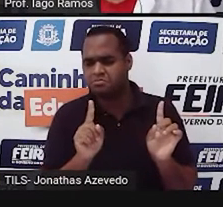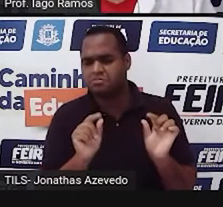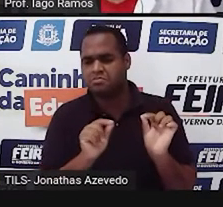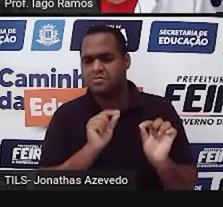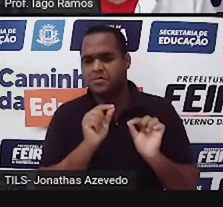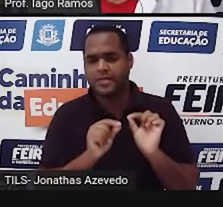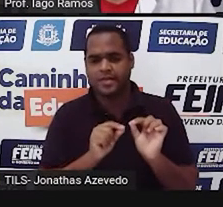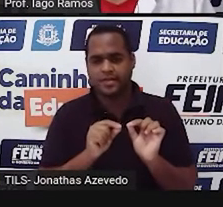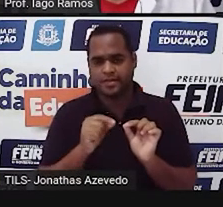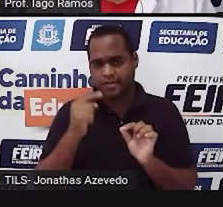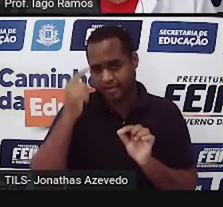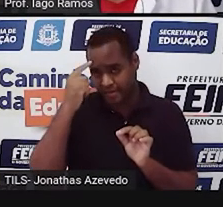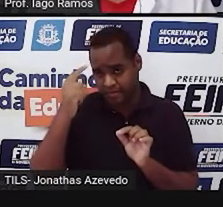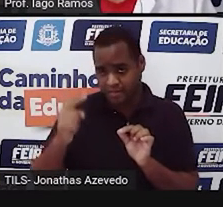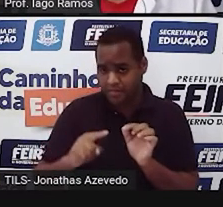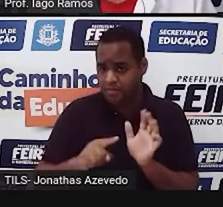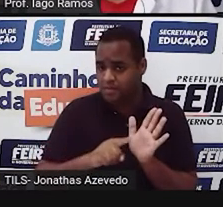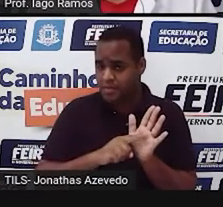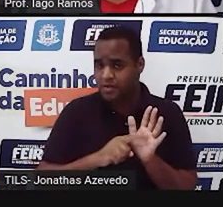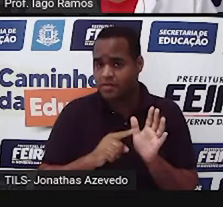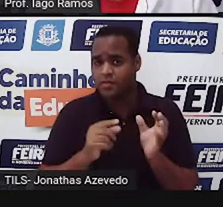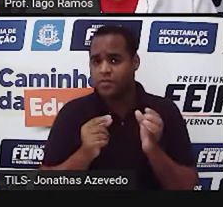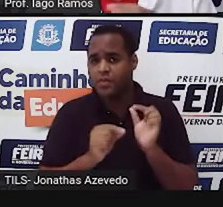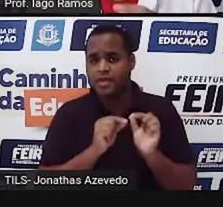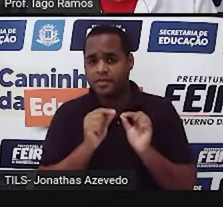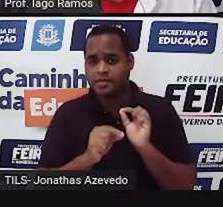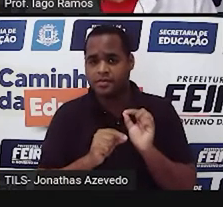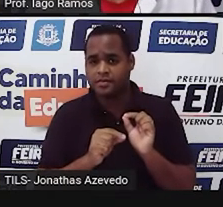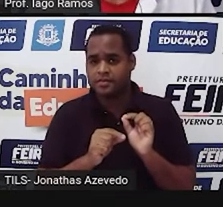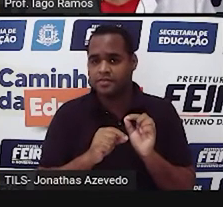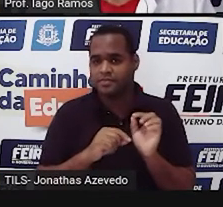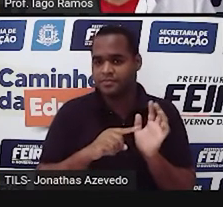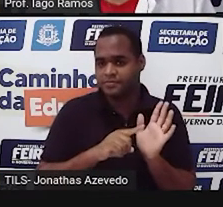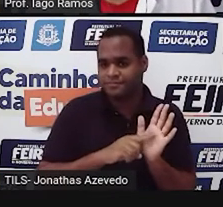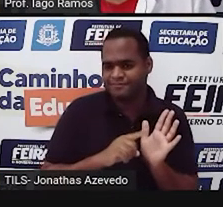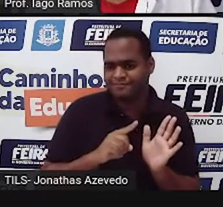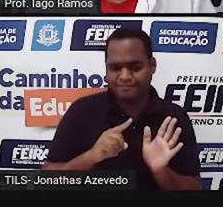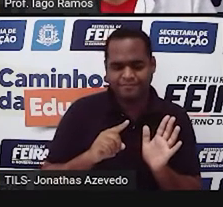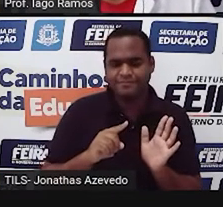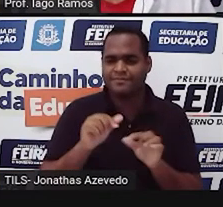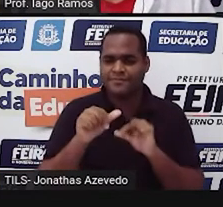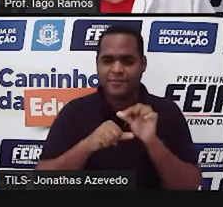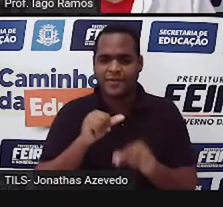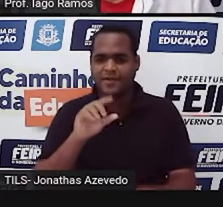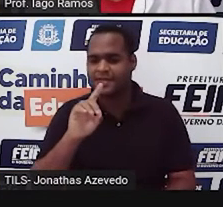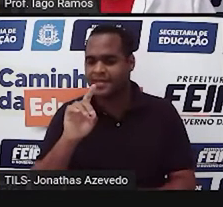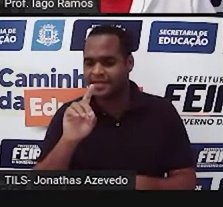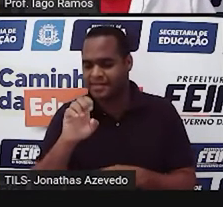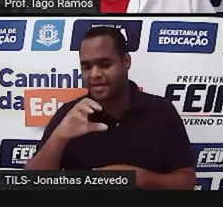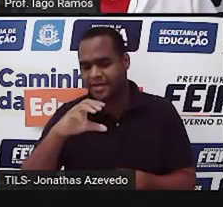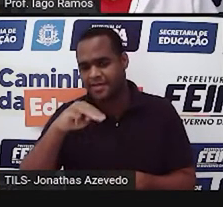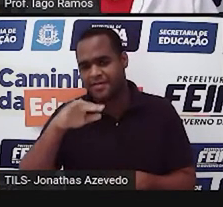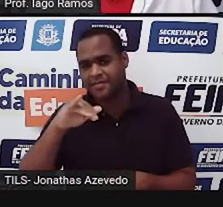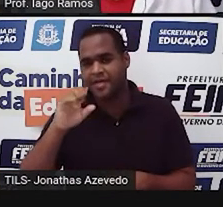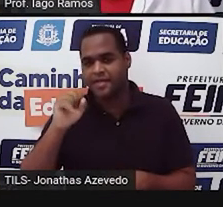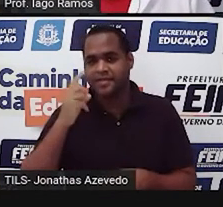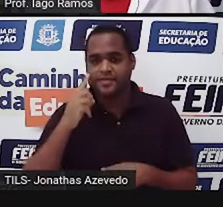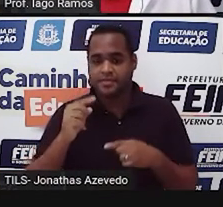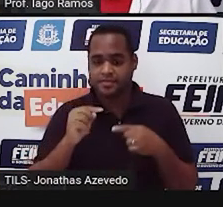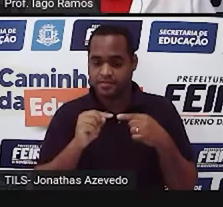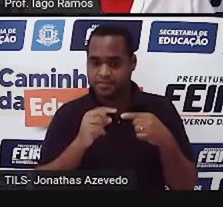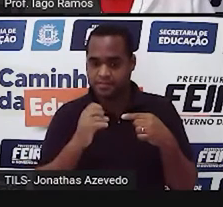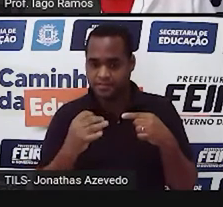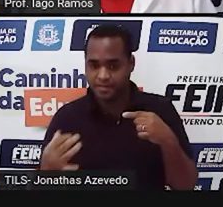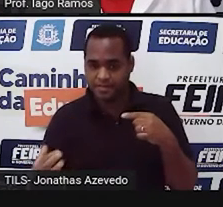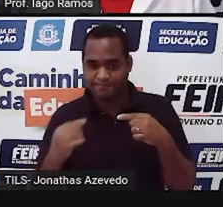se os números não descem - os números decimais tá bom outro tipo